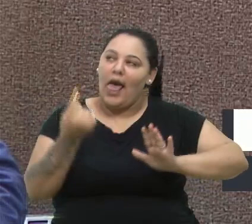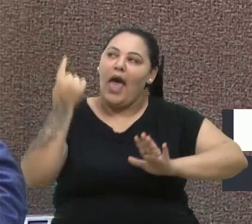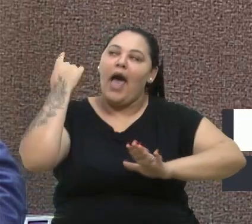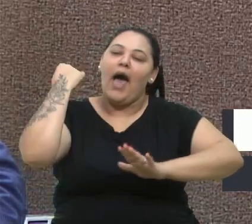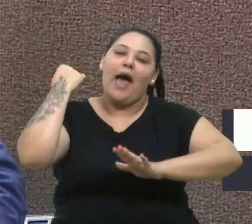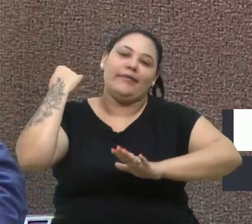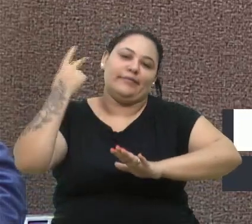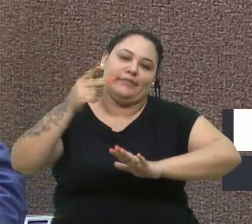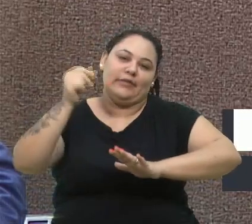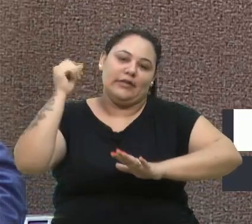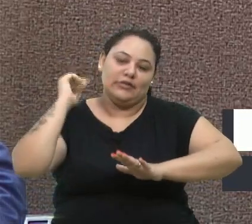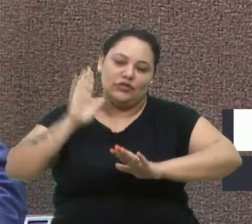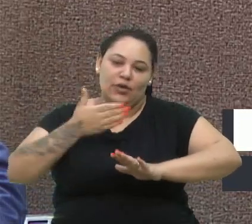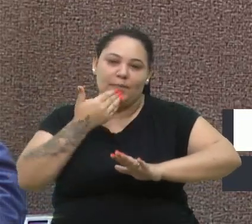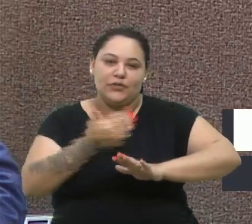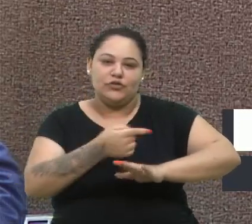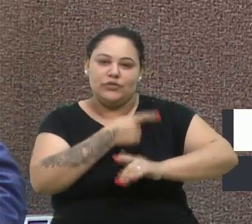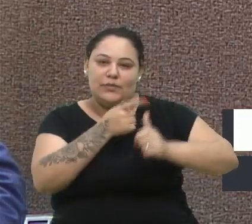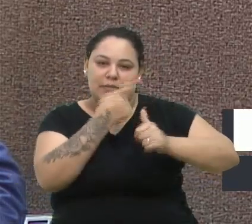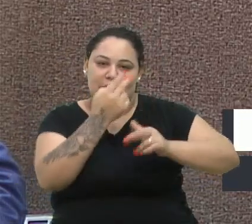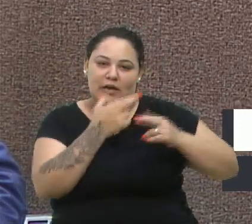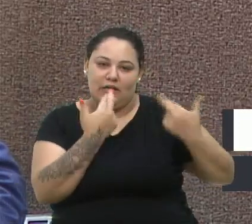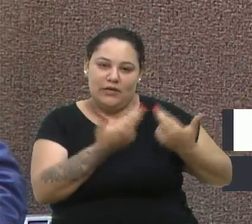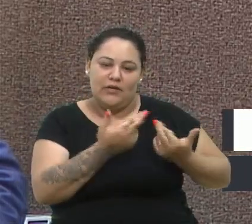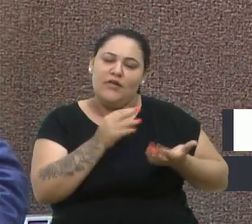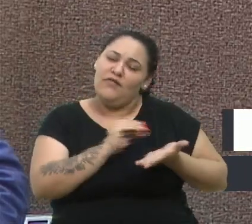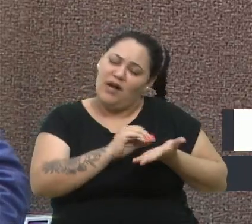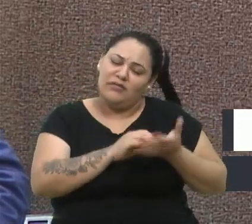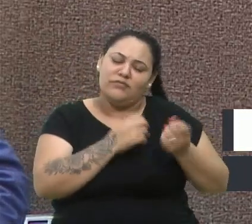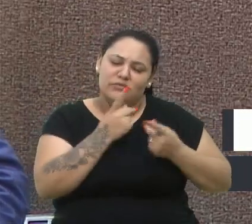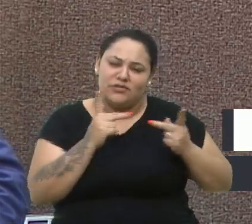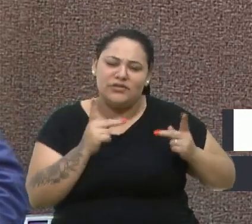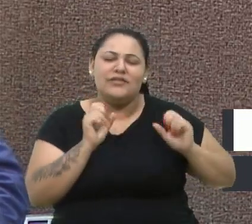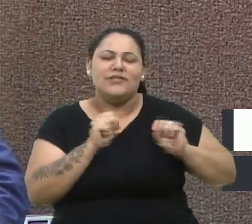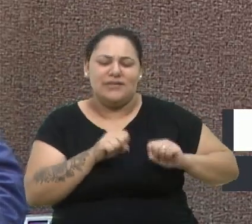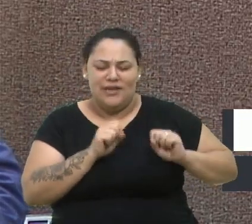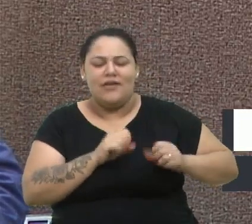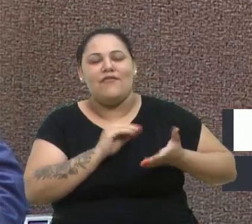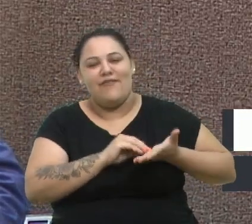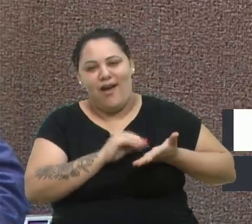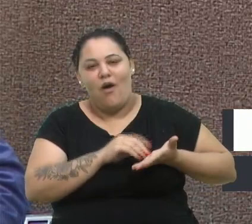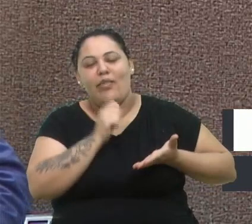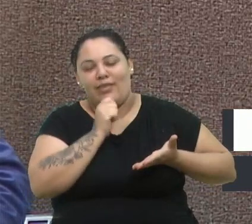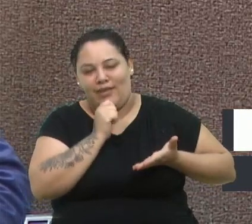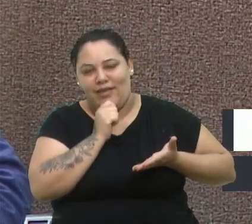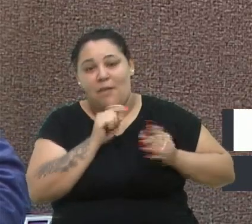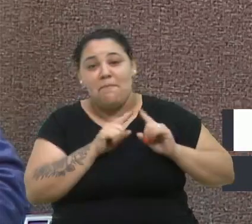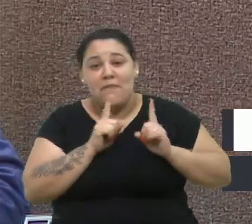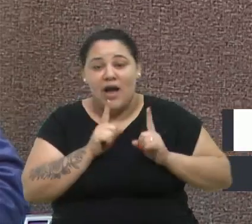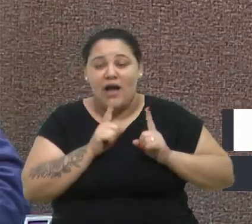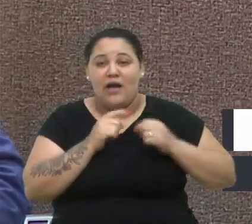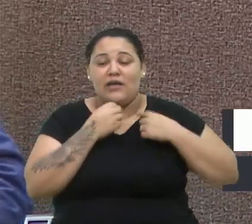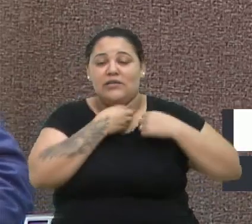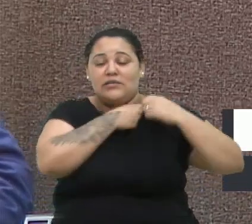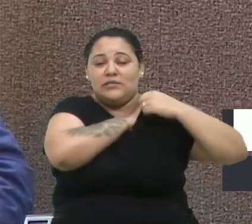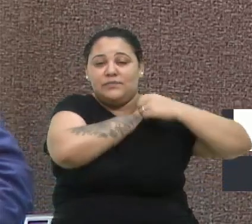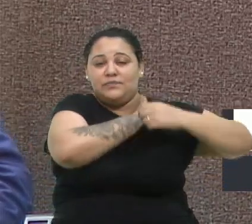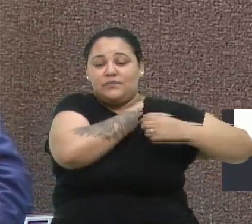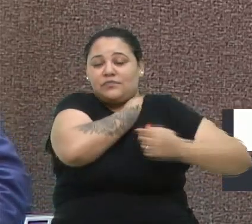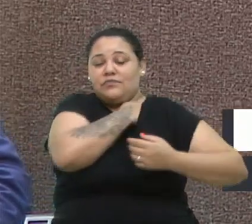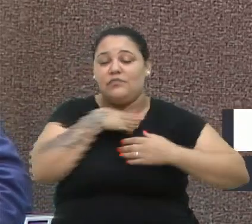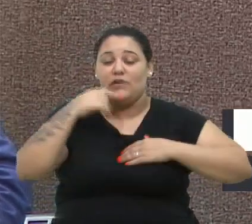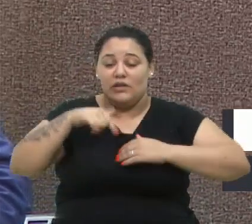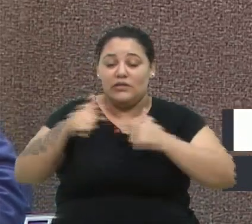Saúde, numa primeira reunião. Faltam algumas coisas? Faltam. A gente vai, nesse trabalho de forma conjunta,